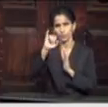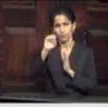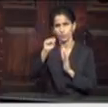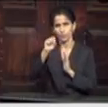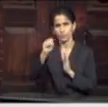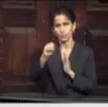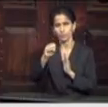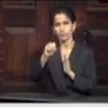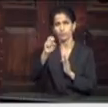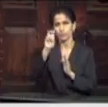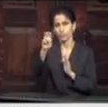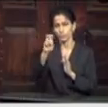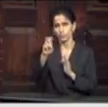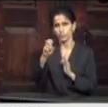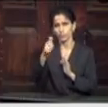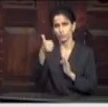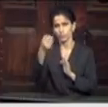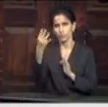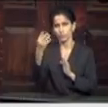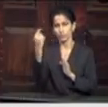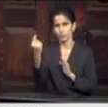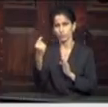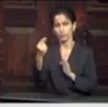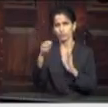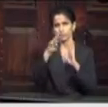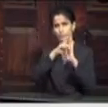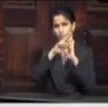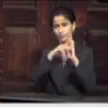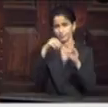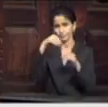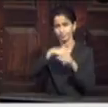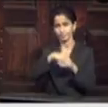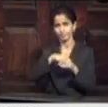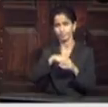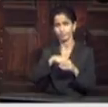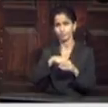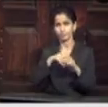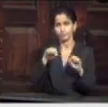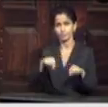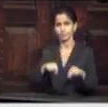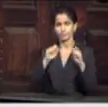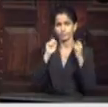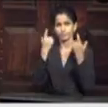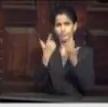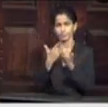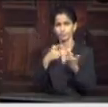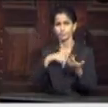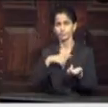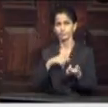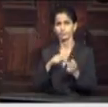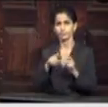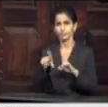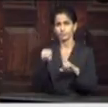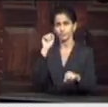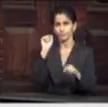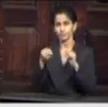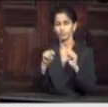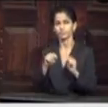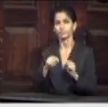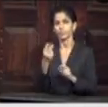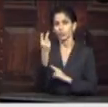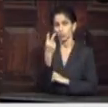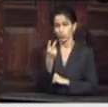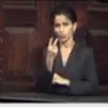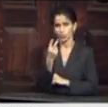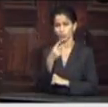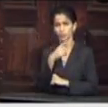artigo 141 do Regimento Interno. Tinha dois destaques nesse projeto do